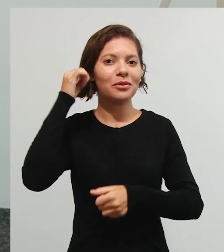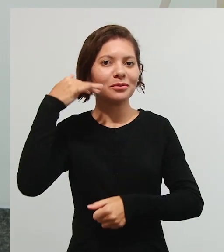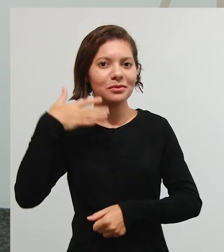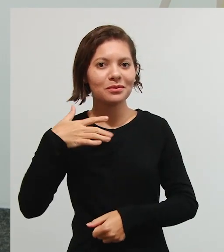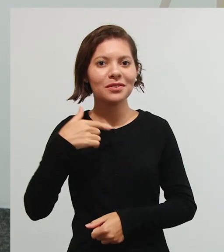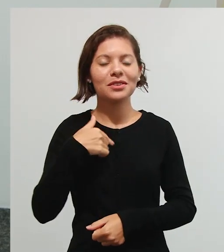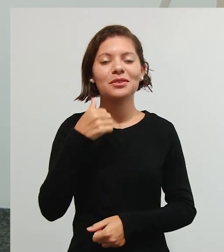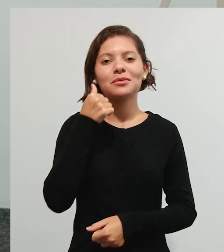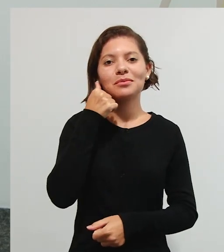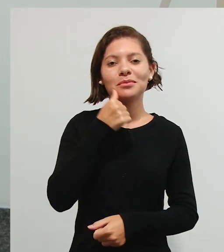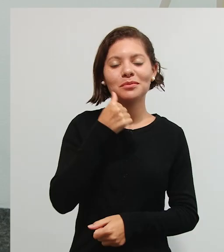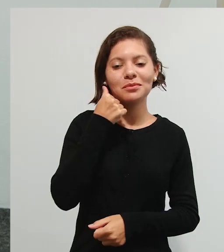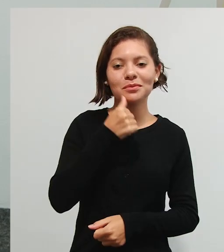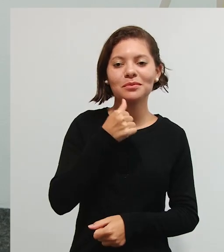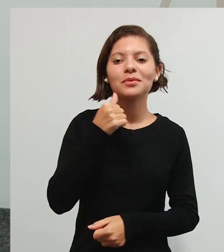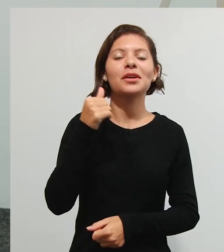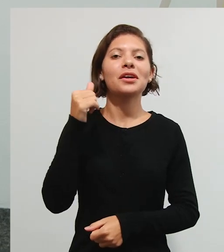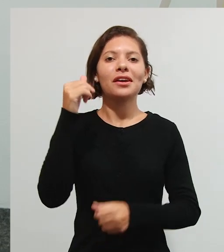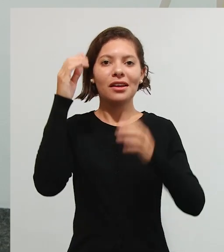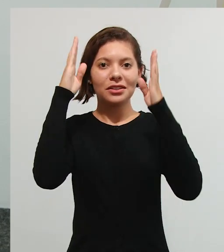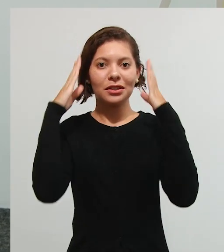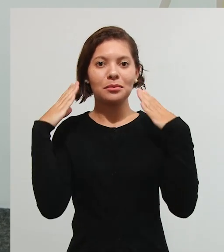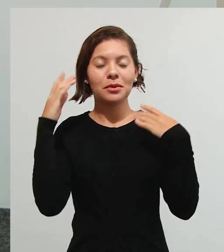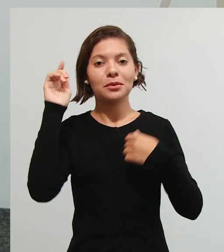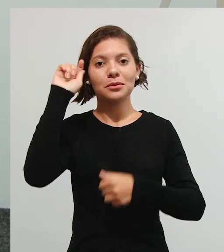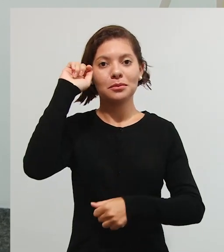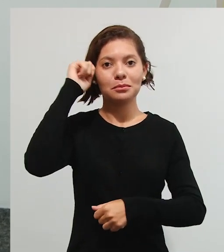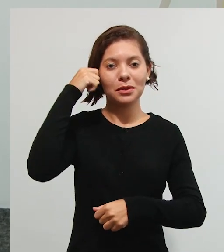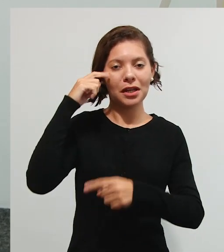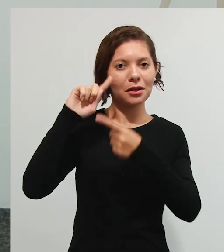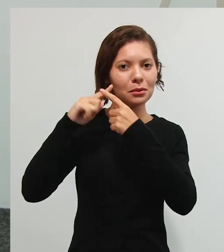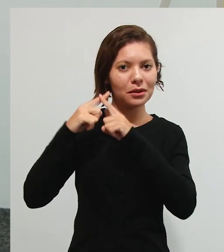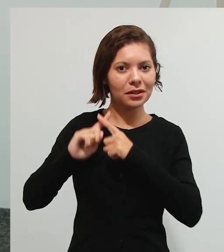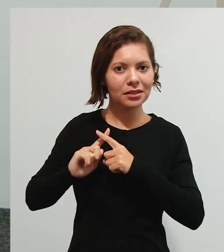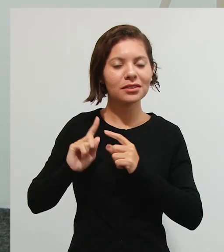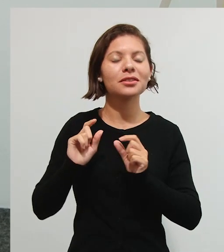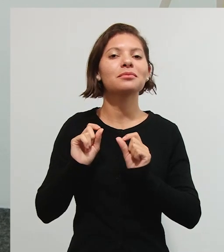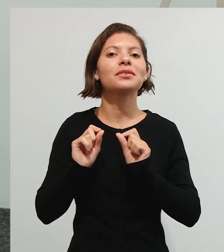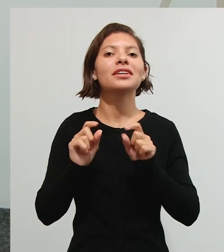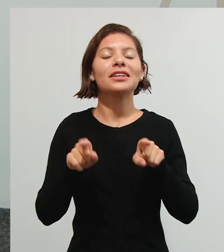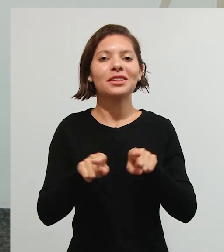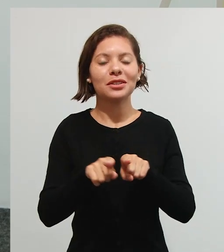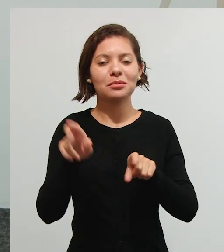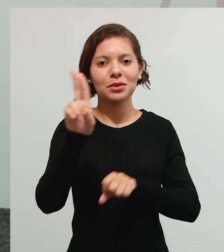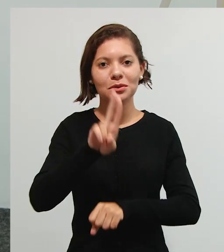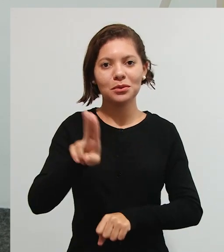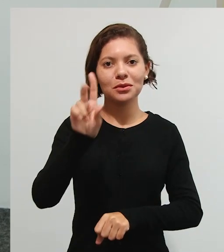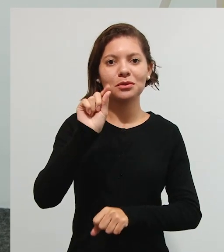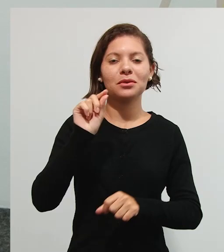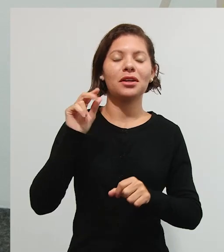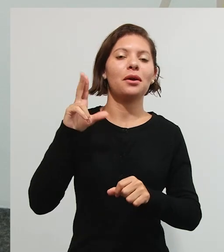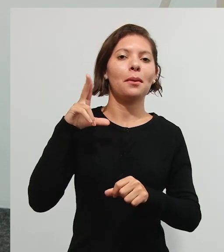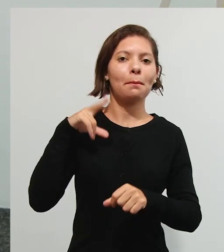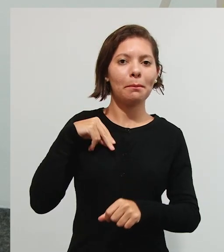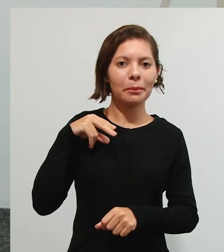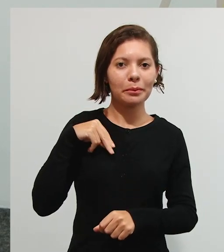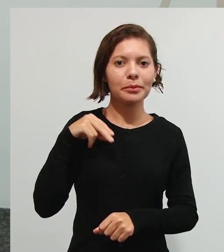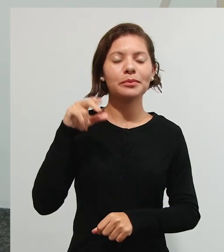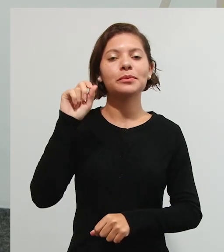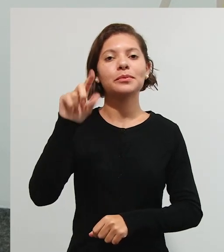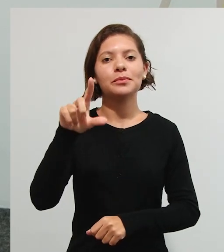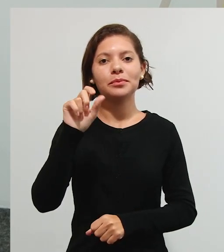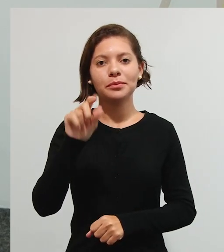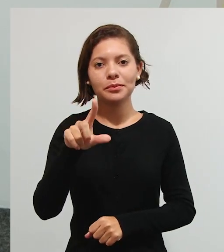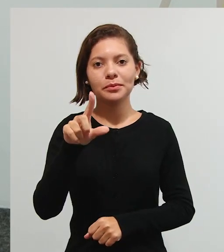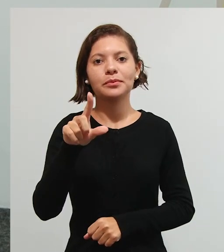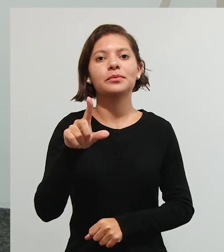Eu sou uma mulher parda, de cabelos pretos, estão em trança lateral. Estou com um macacão azul